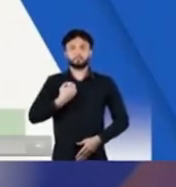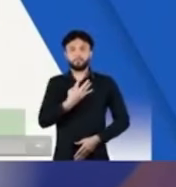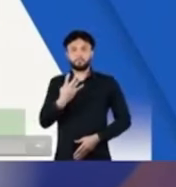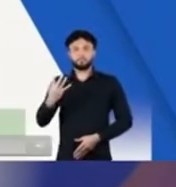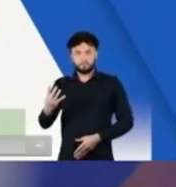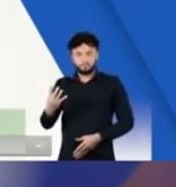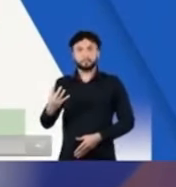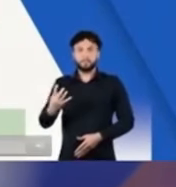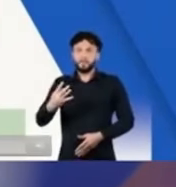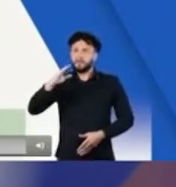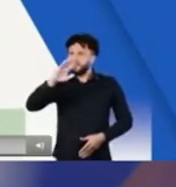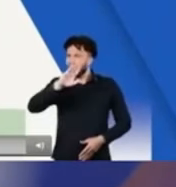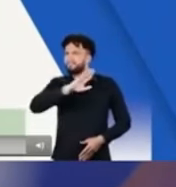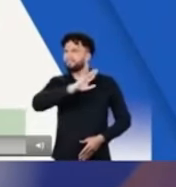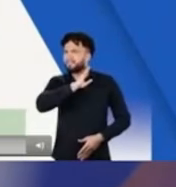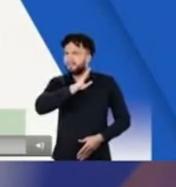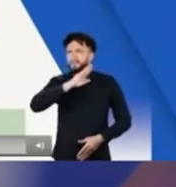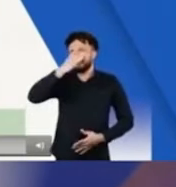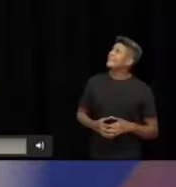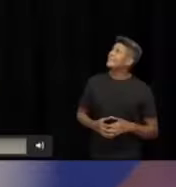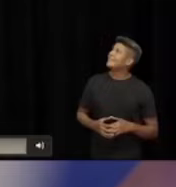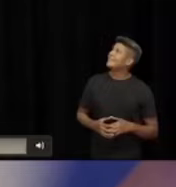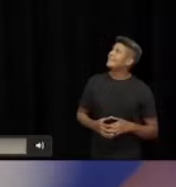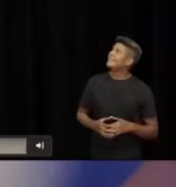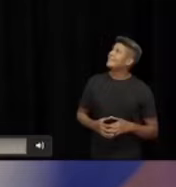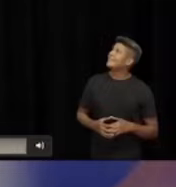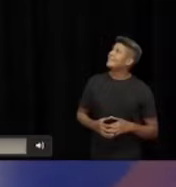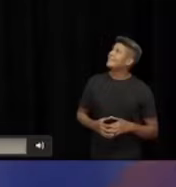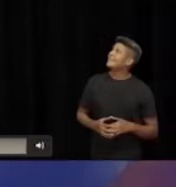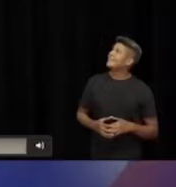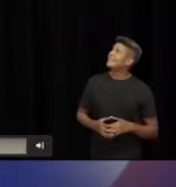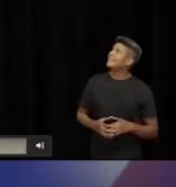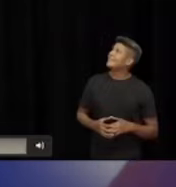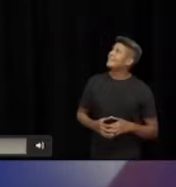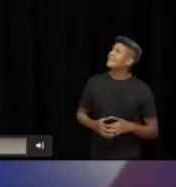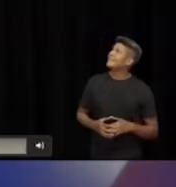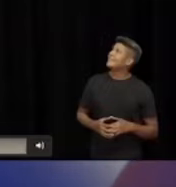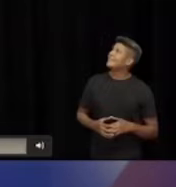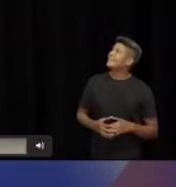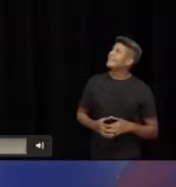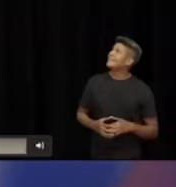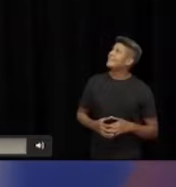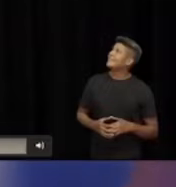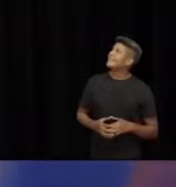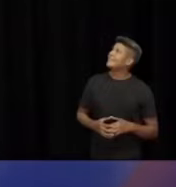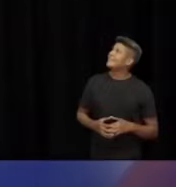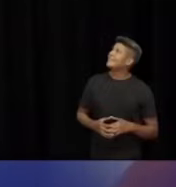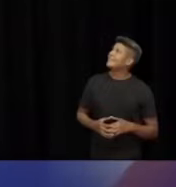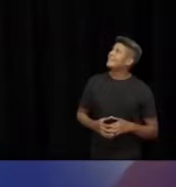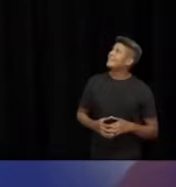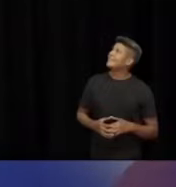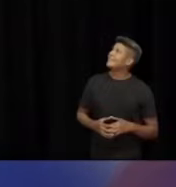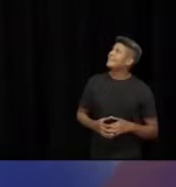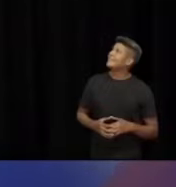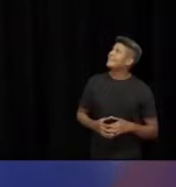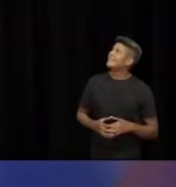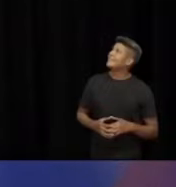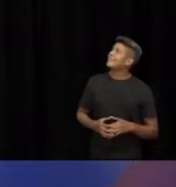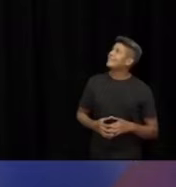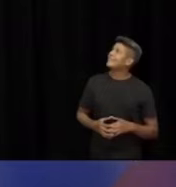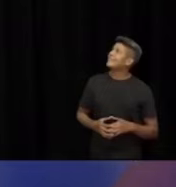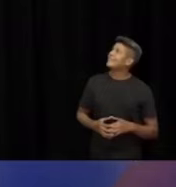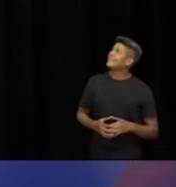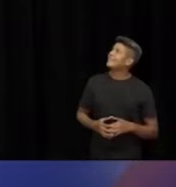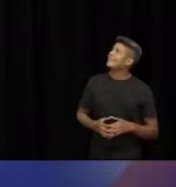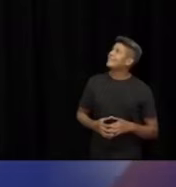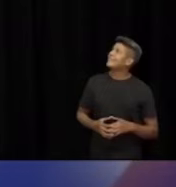Lima 44. Tá com fé ou tá com febre? Olha, irmão, deixa eu te explicar um negócio. Quando você começou a